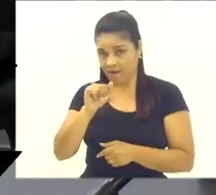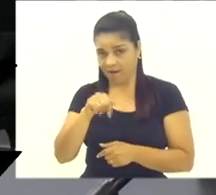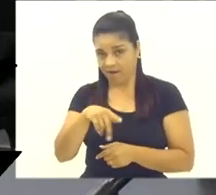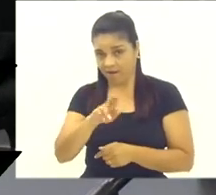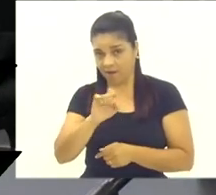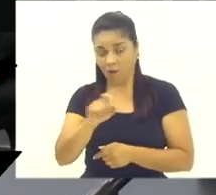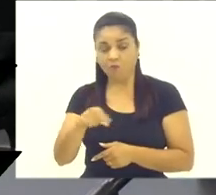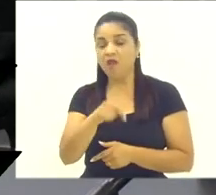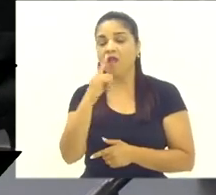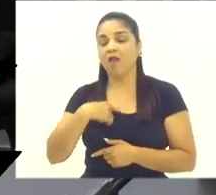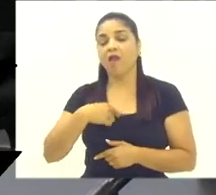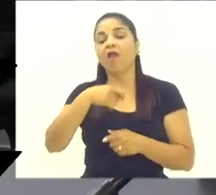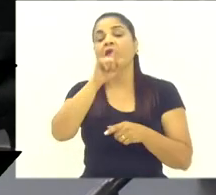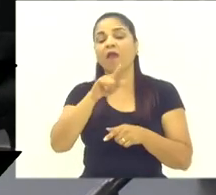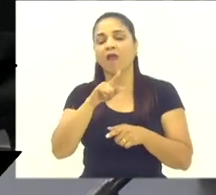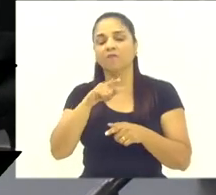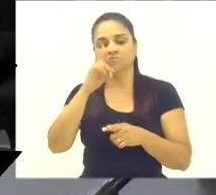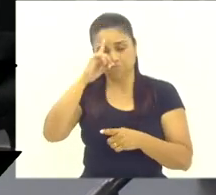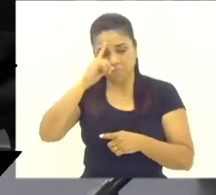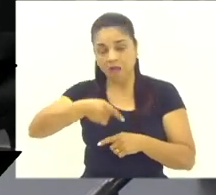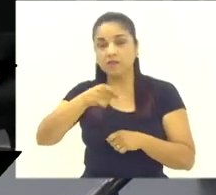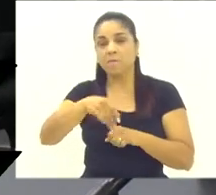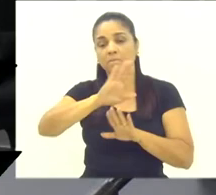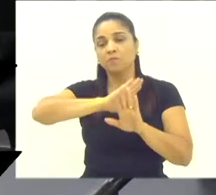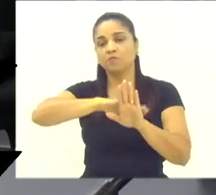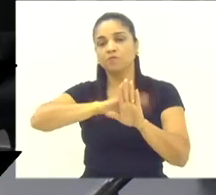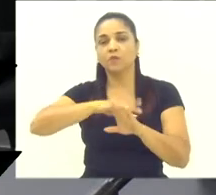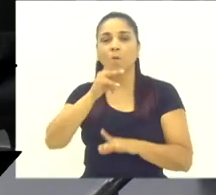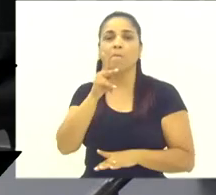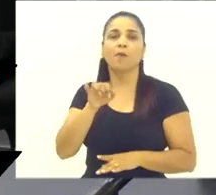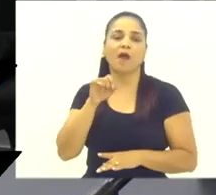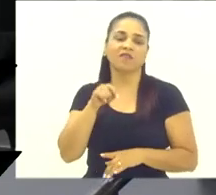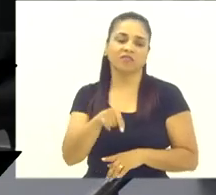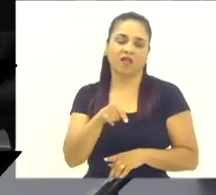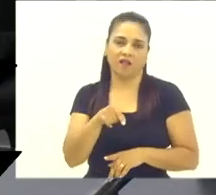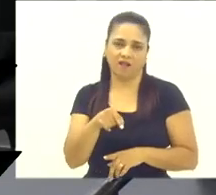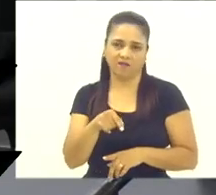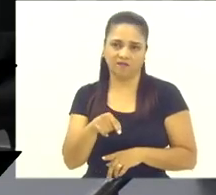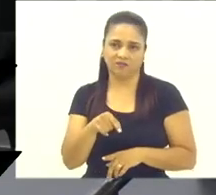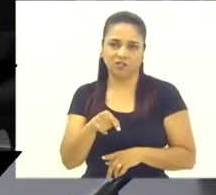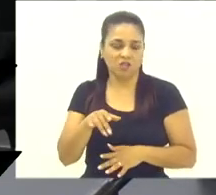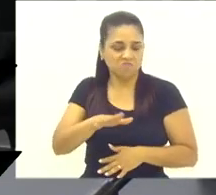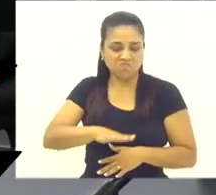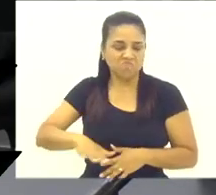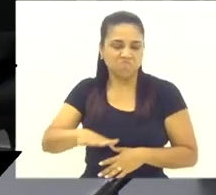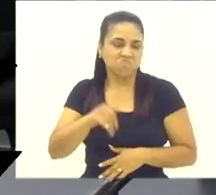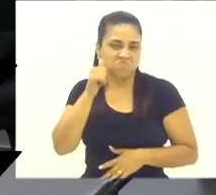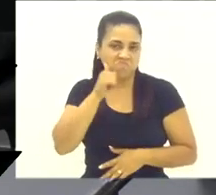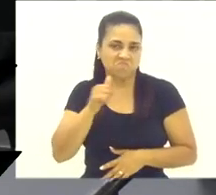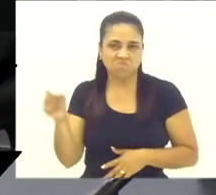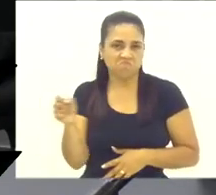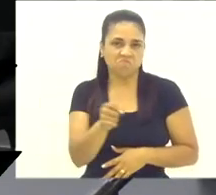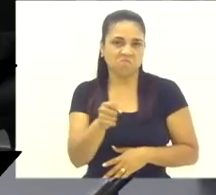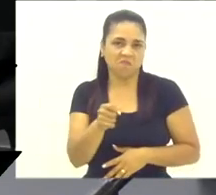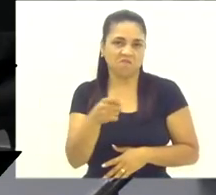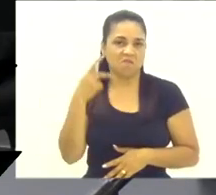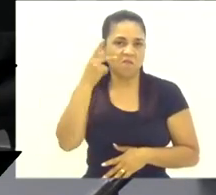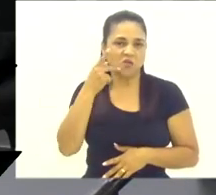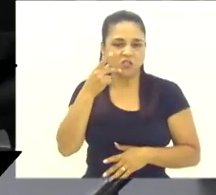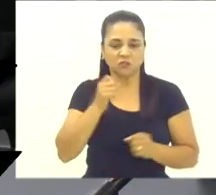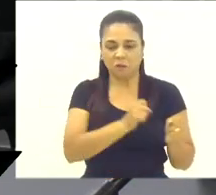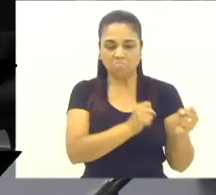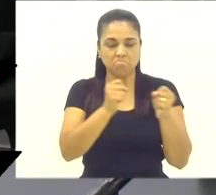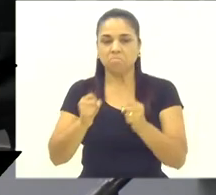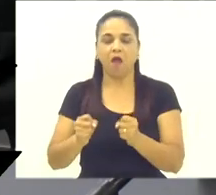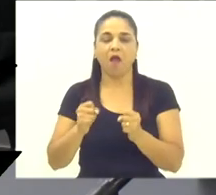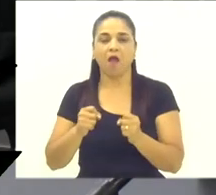mandar o pai dela porque ela é mulher ela não né a mulher ela não tá no espaço político de poder para exercer o poder